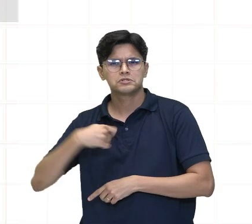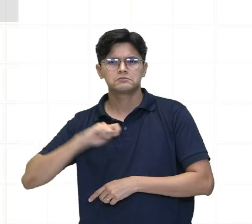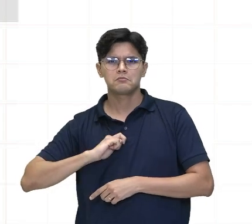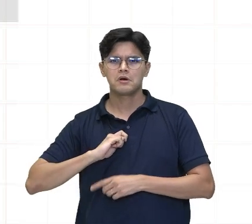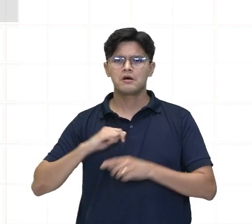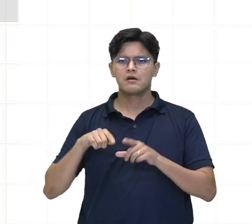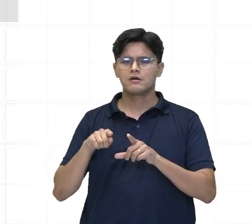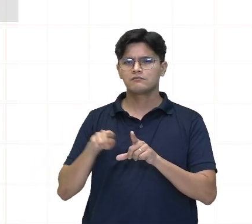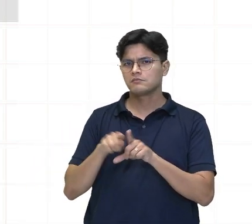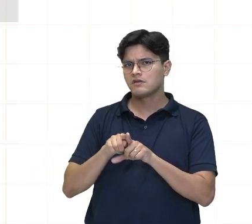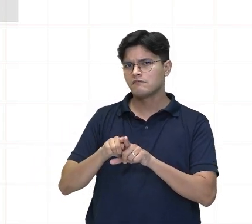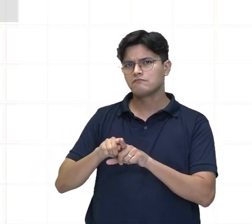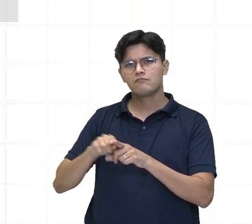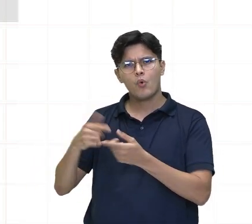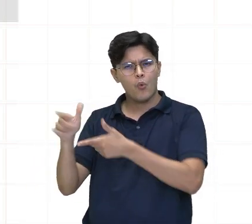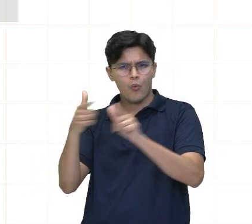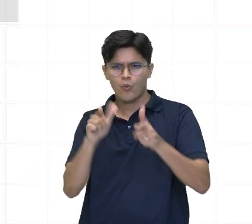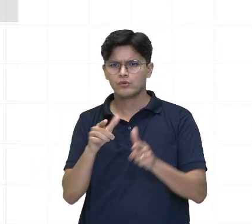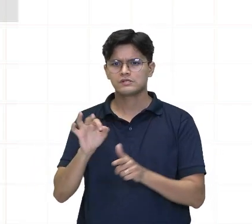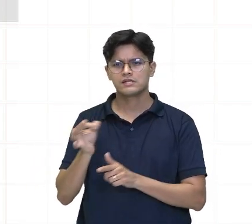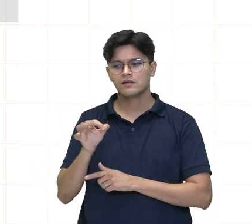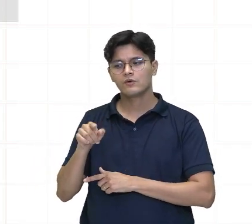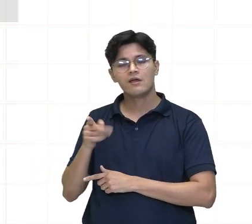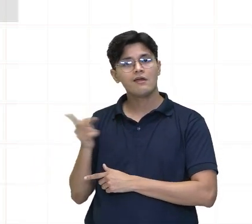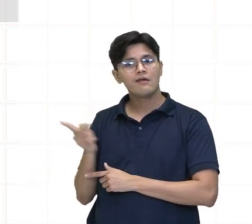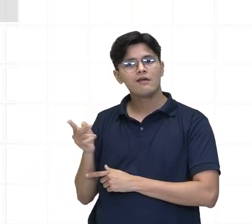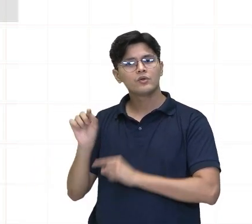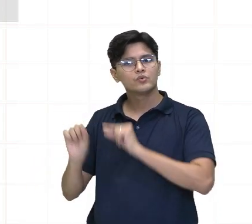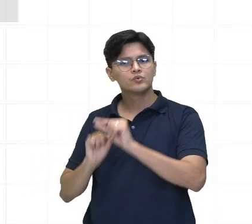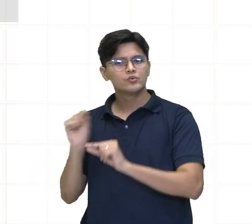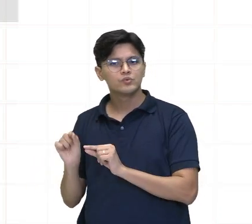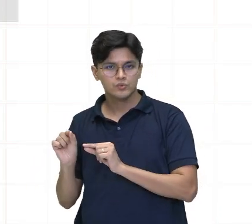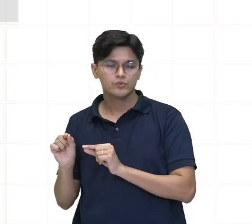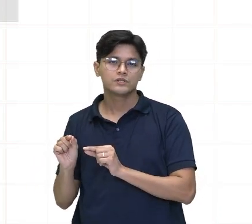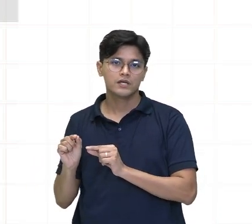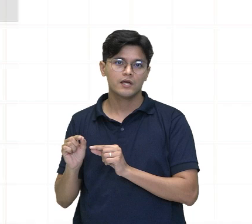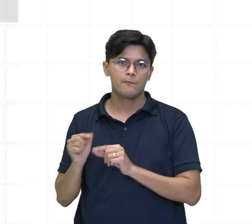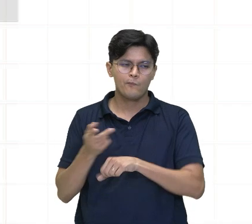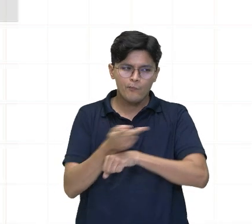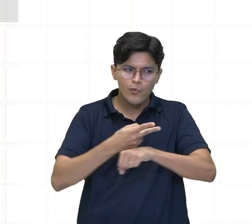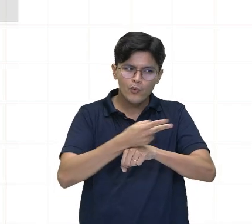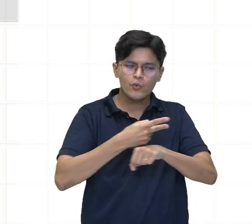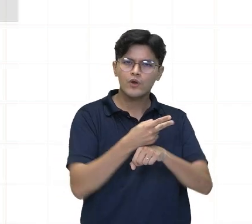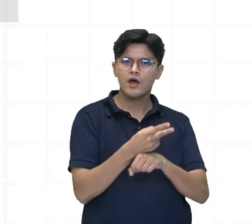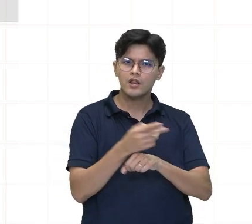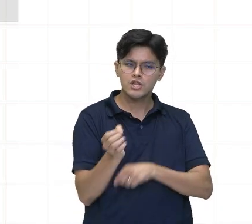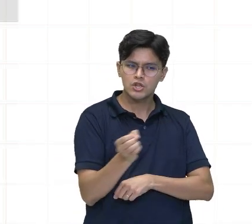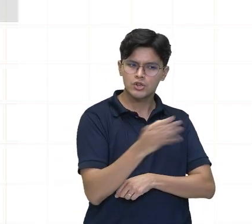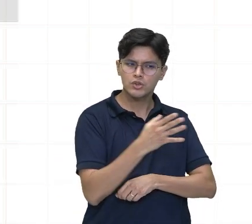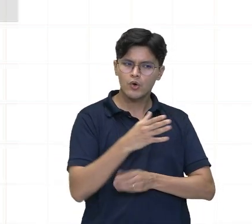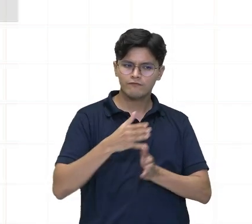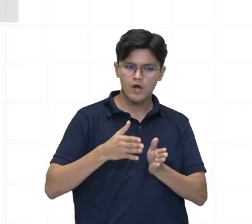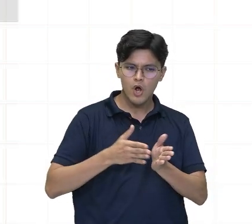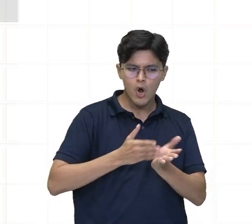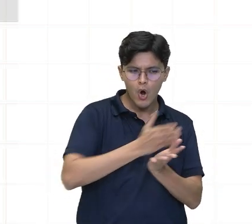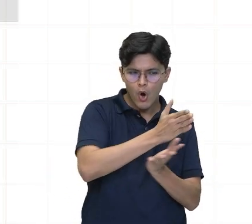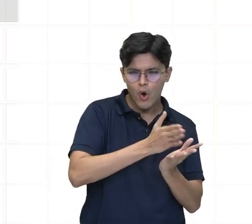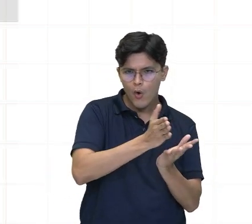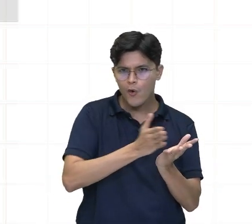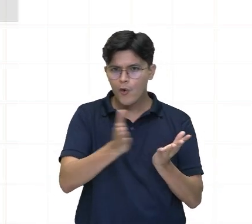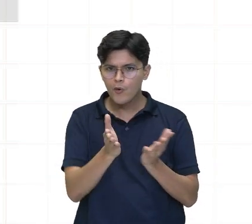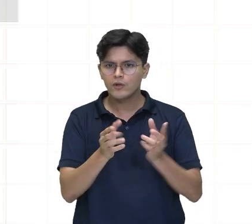o processo de expansão marítima para buscar novas rotas comerciais, em especial ali para a Ásia, tá? E